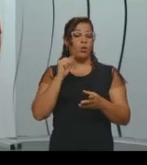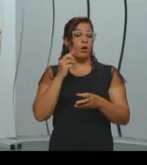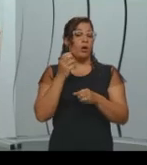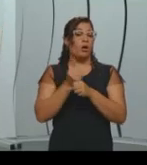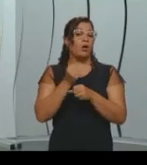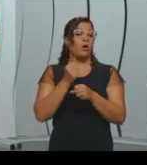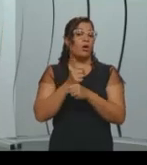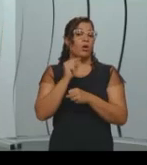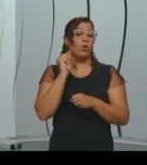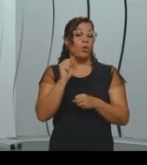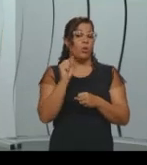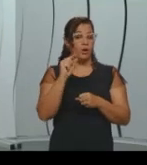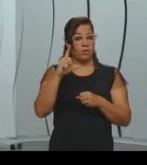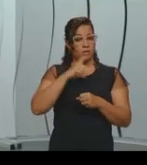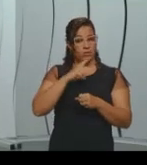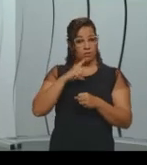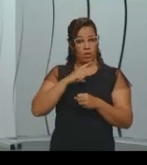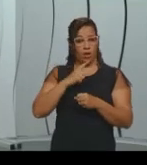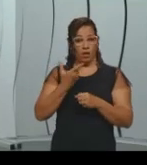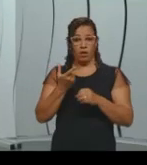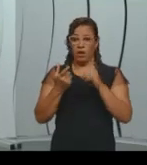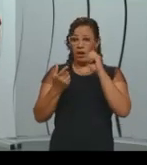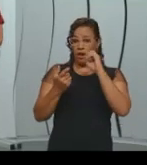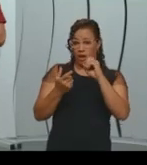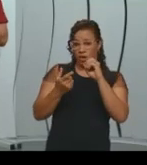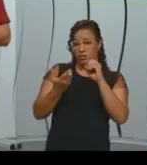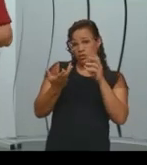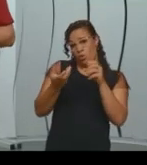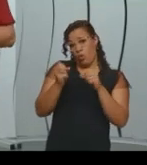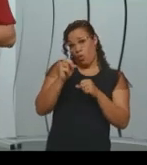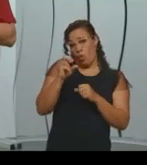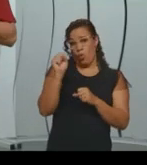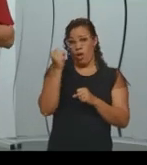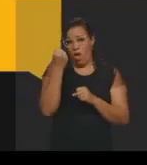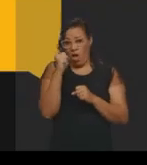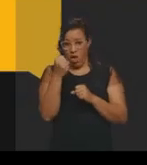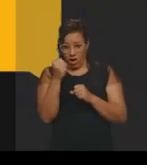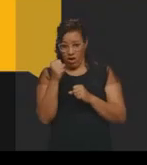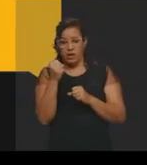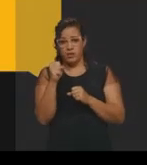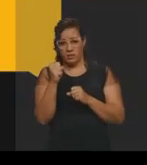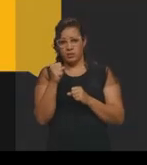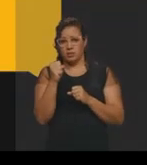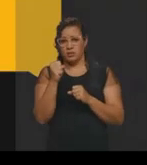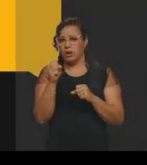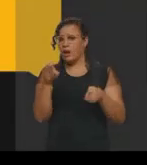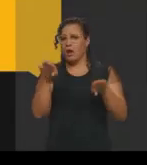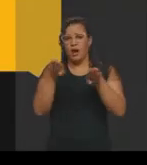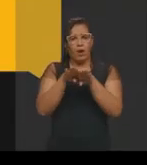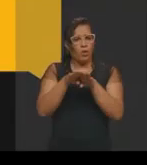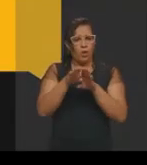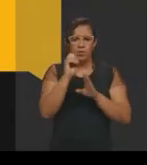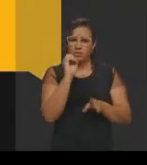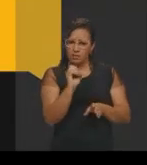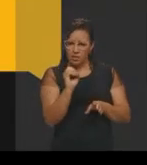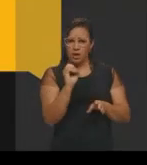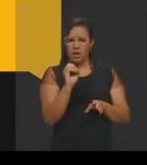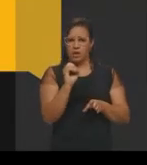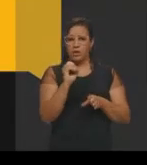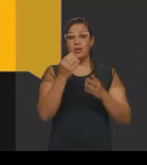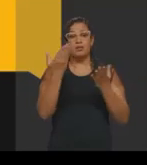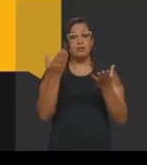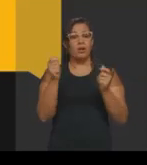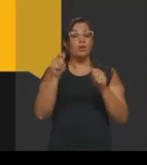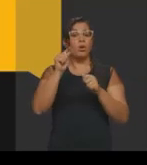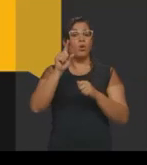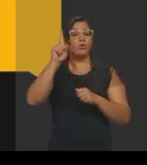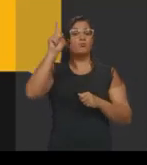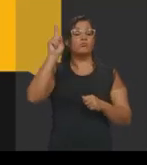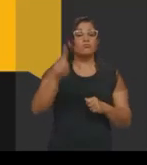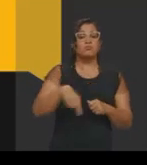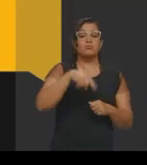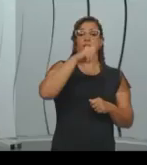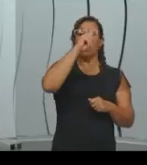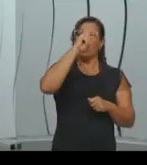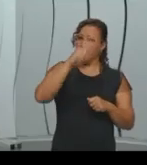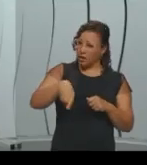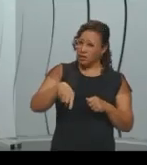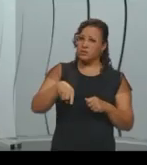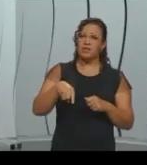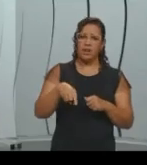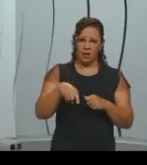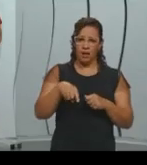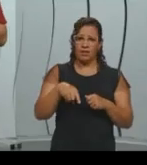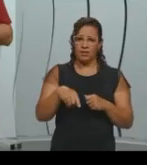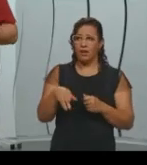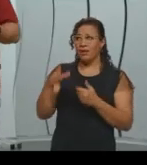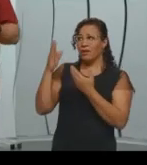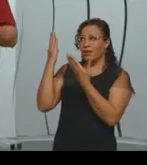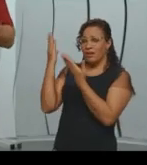situação onde tanto V0 como S0 vão ser iguais a zero. Então, eu posso cancelar um pedaço dessa